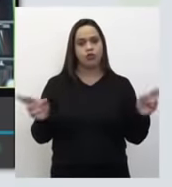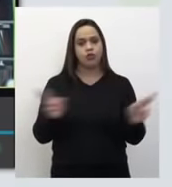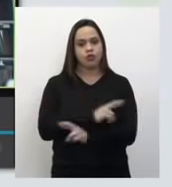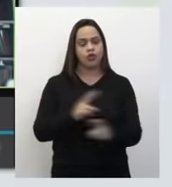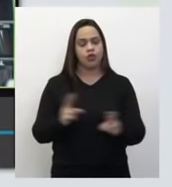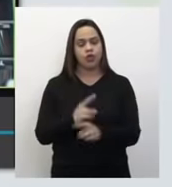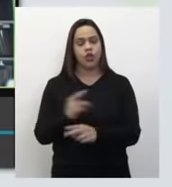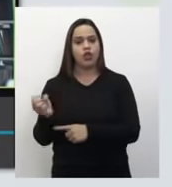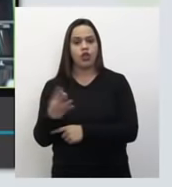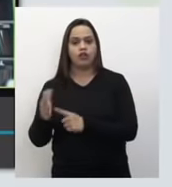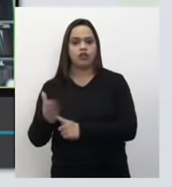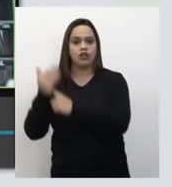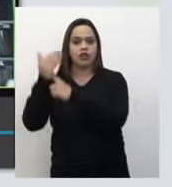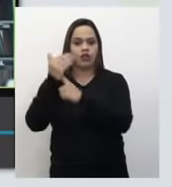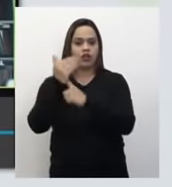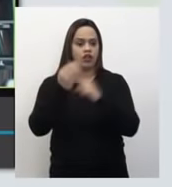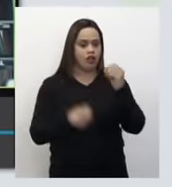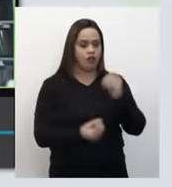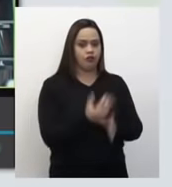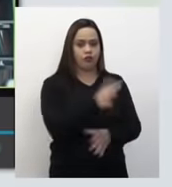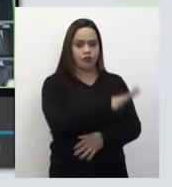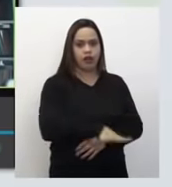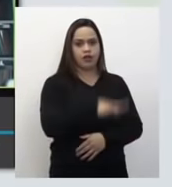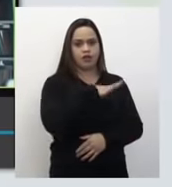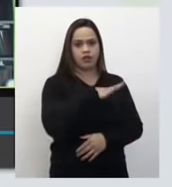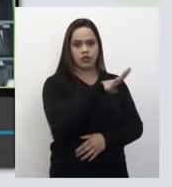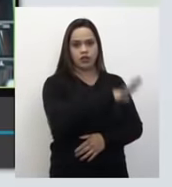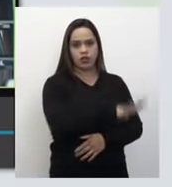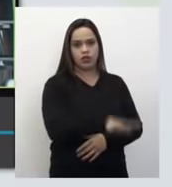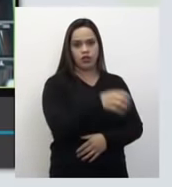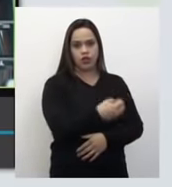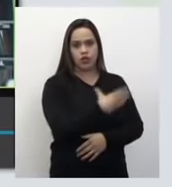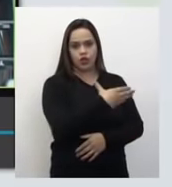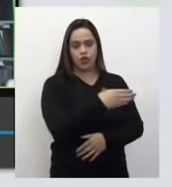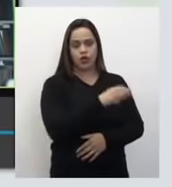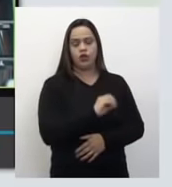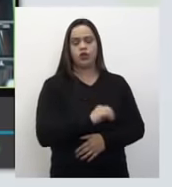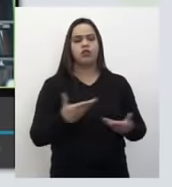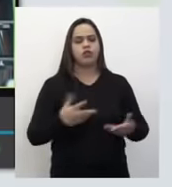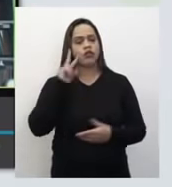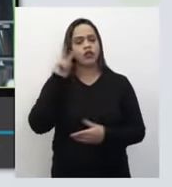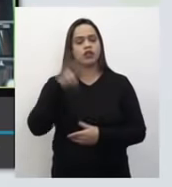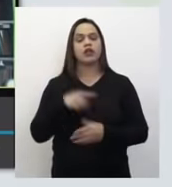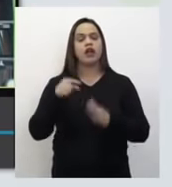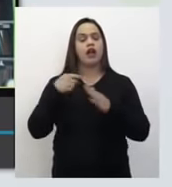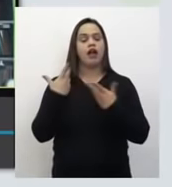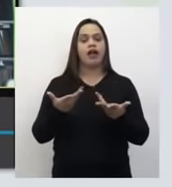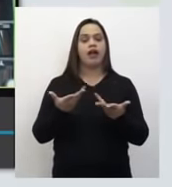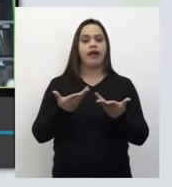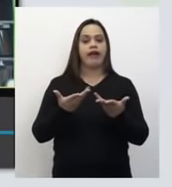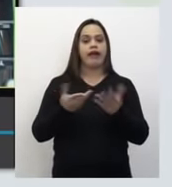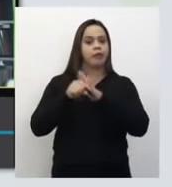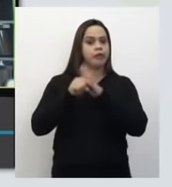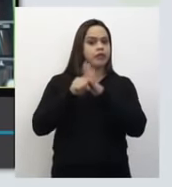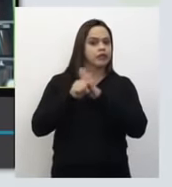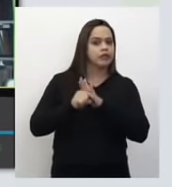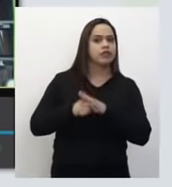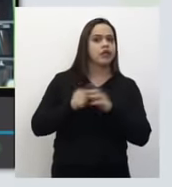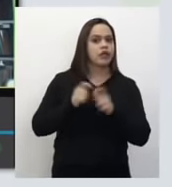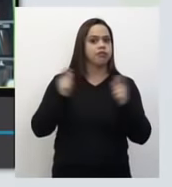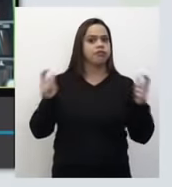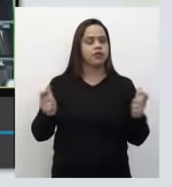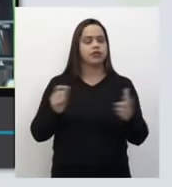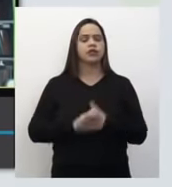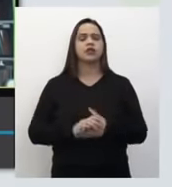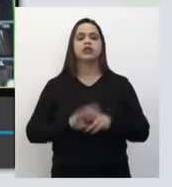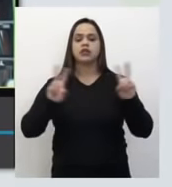conformação do ambiente urbano contemporâneo. Você tem investido muito tempo nessa linha, né? Eu queria que você falasse para a gente um pouquinho